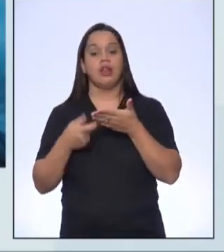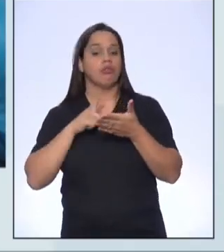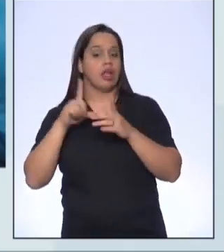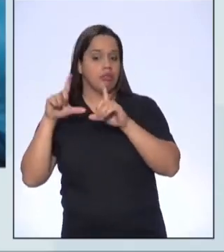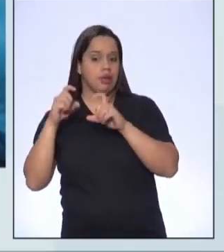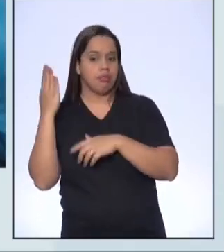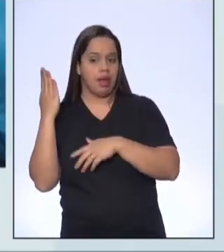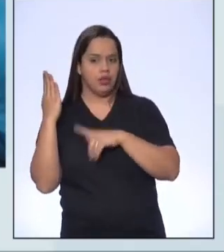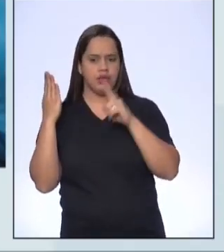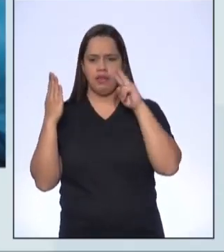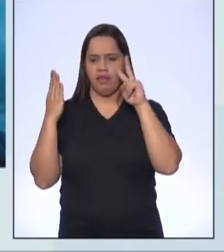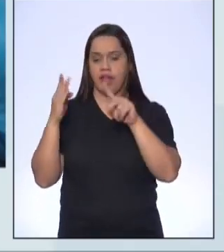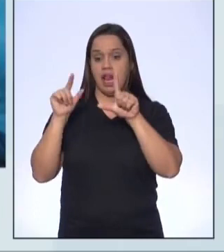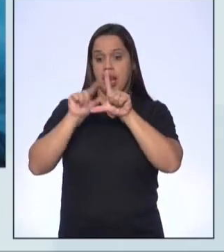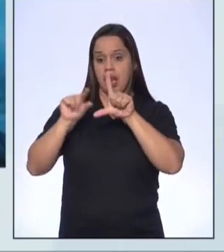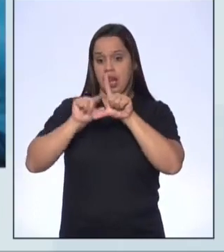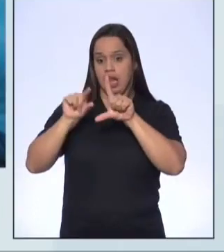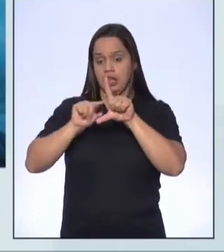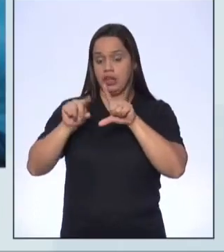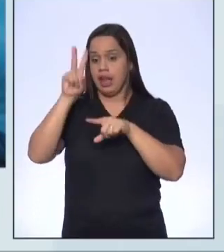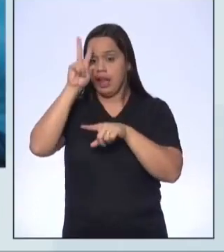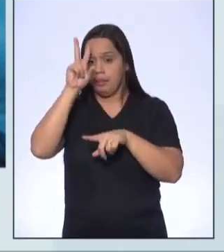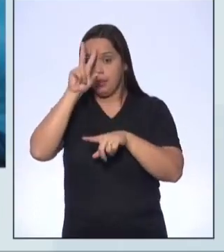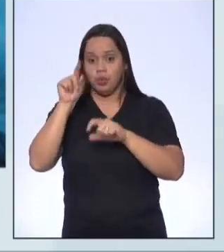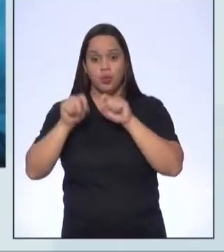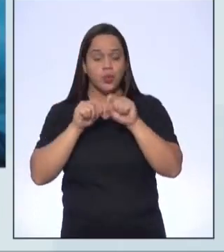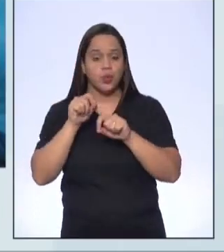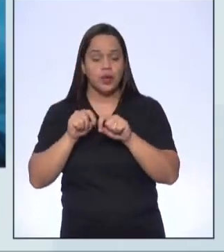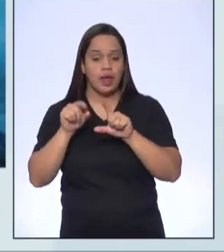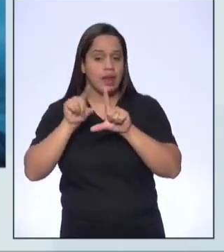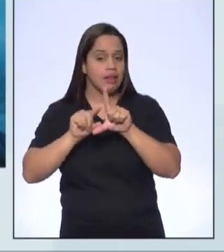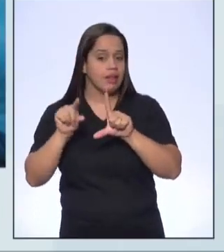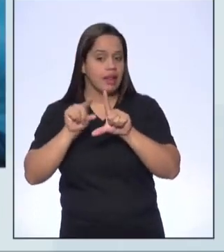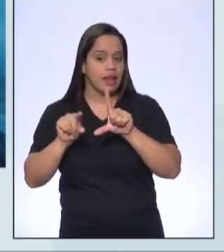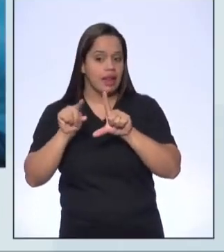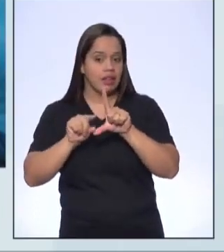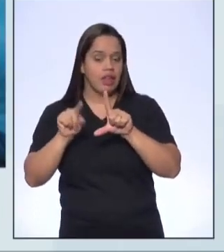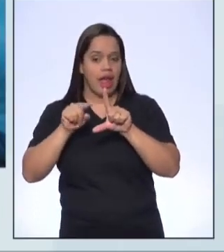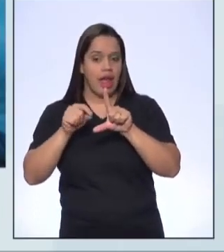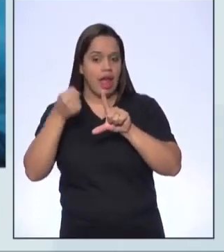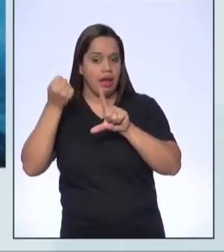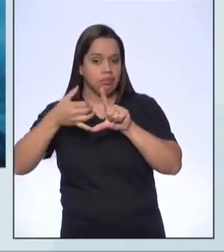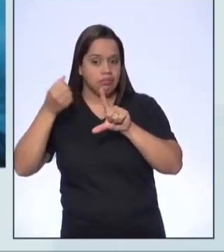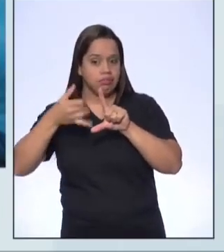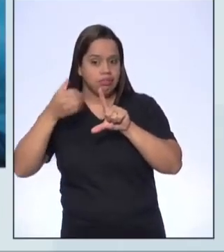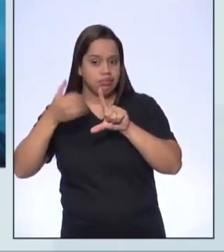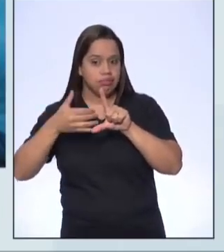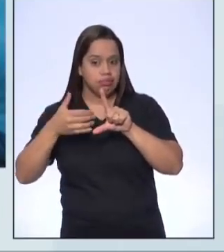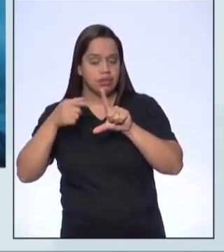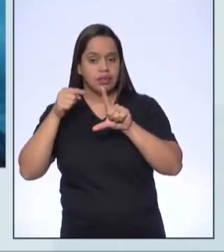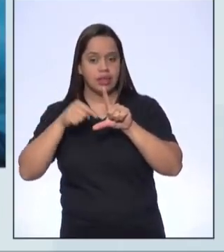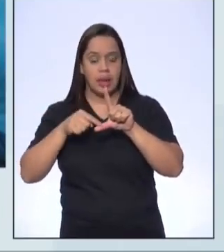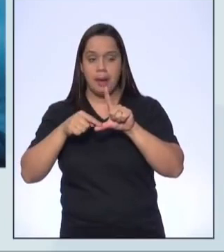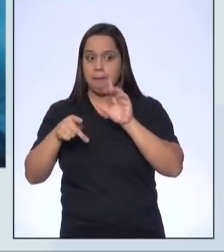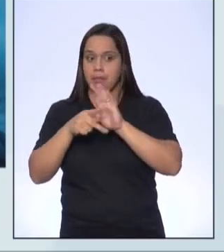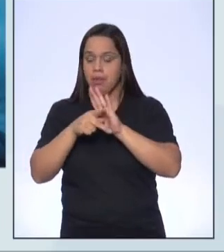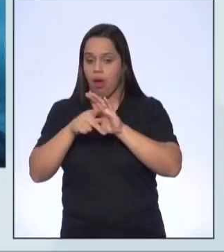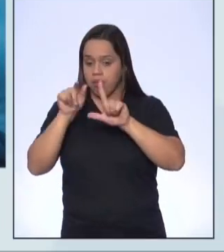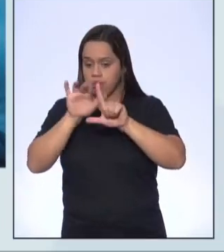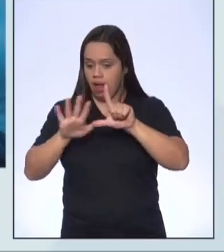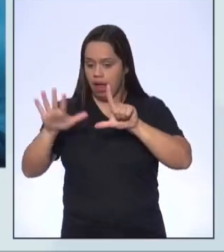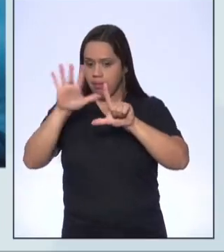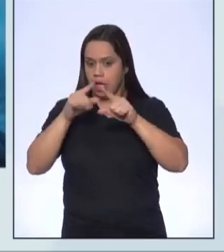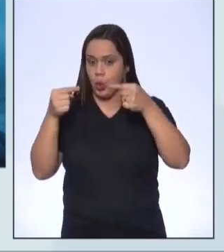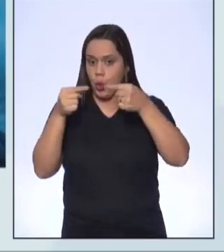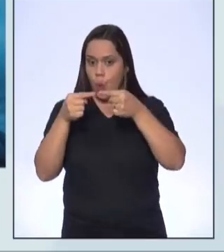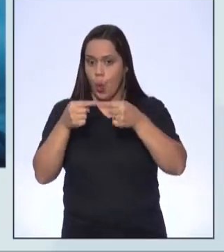tela, você vai produzir uma legenda. Lembre-se que legenda é a descrição da imagem relacionado com